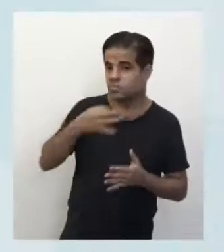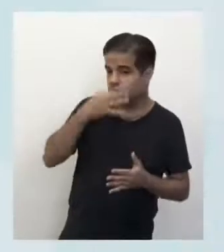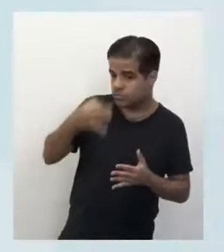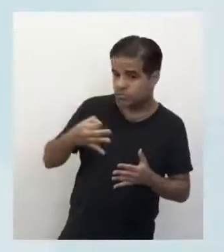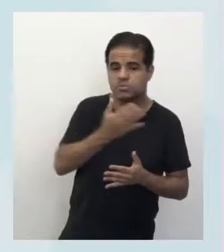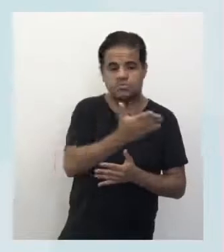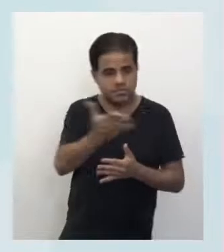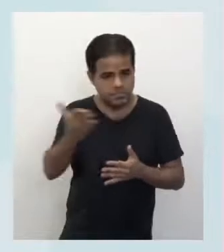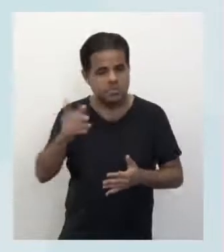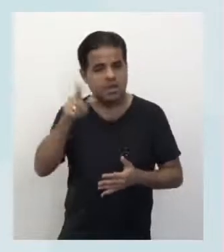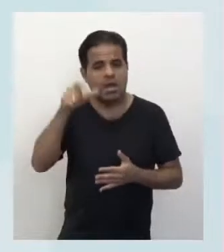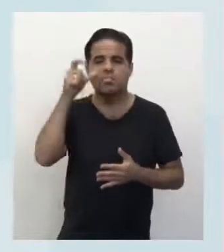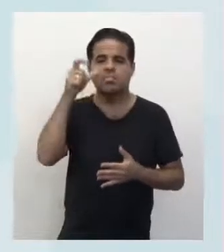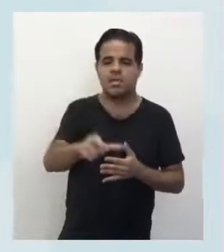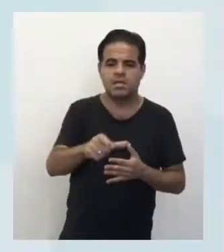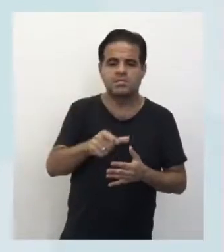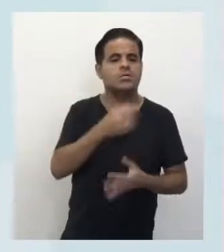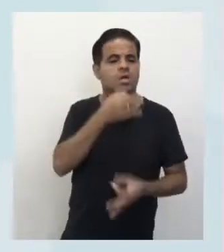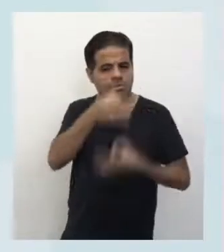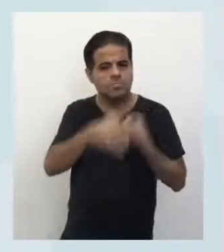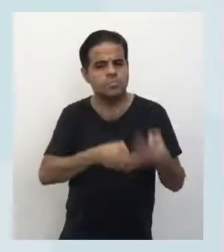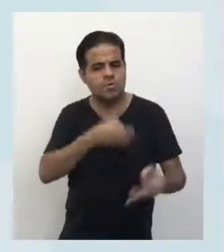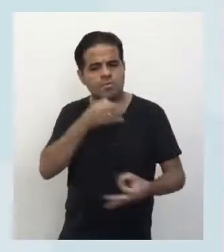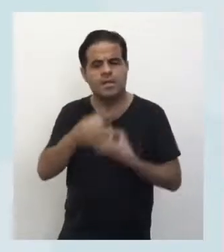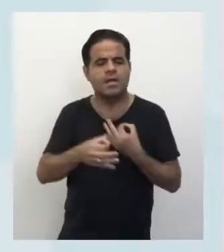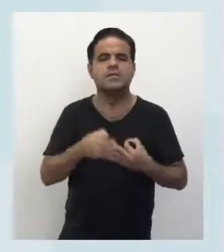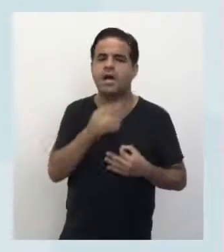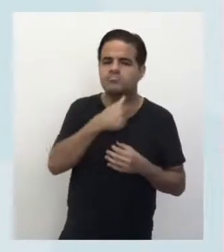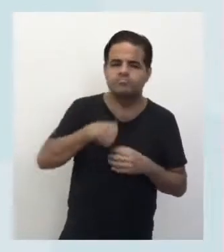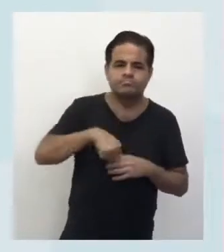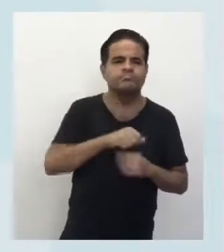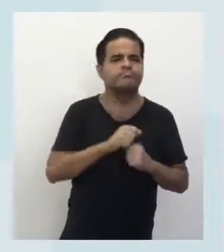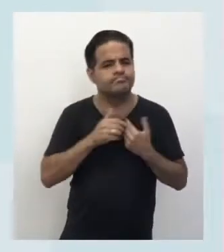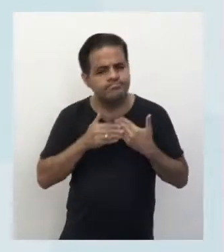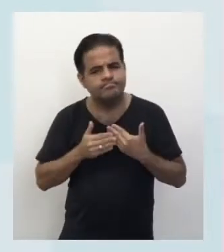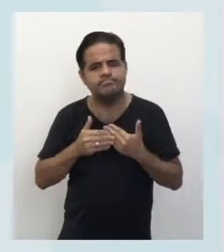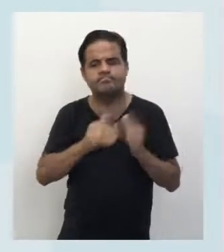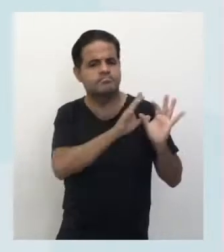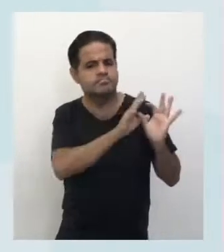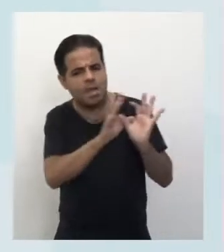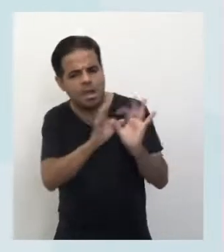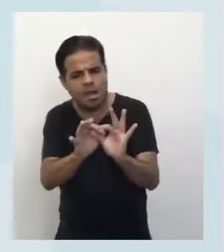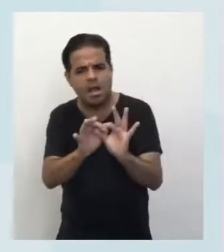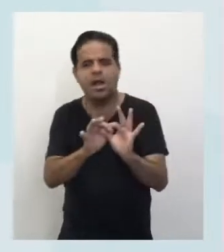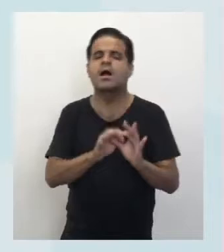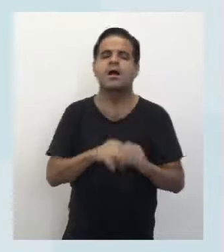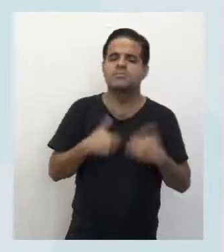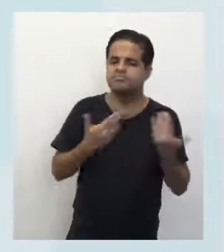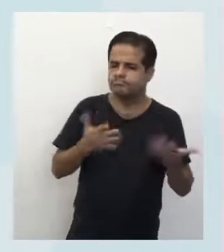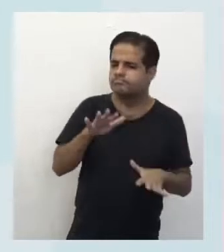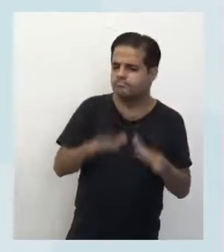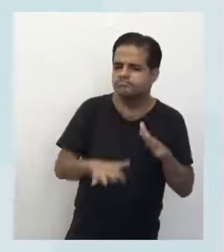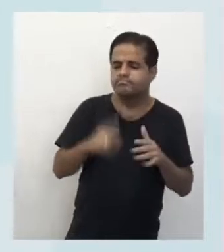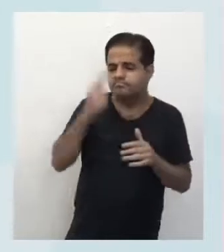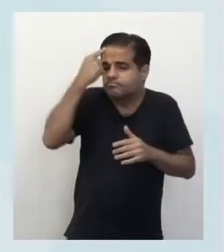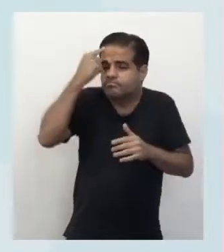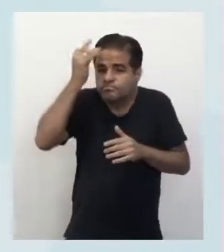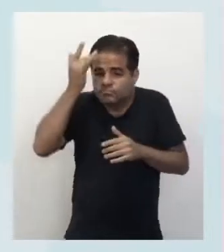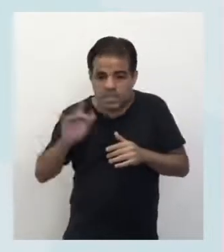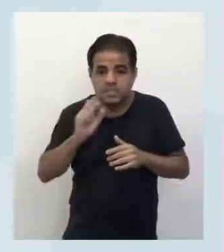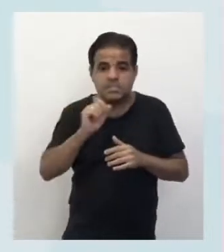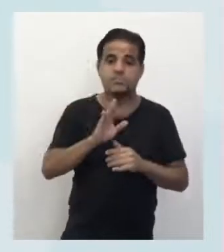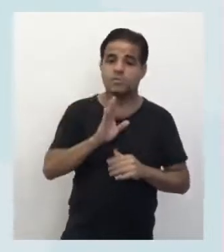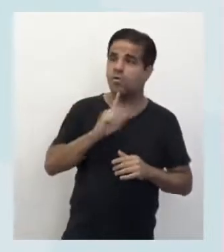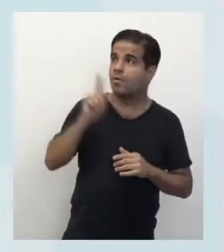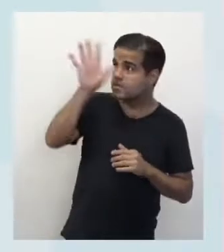de uma atividade interessante, nós vamos comentar, e ainda vou comentar mais nesse contexto. Provavelmente, eu não sei se vocês